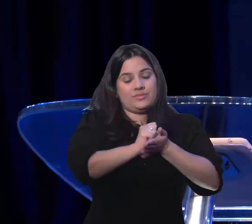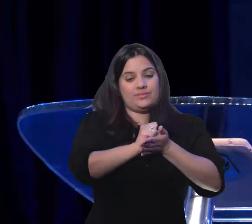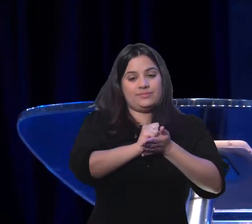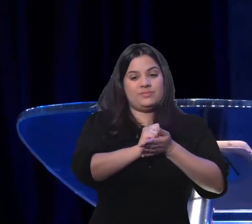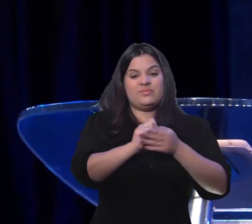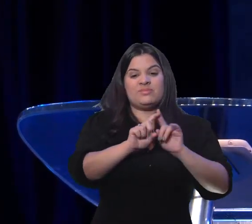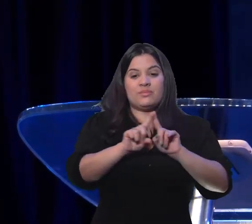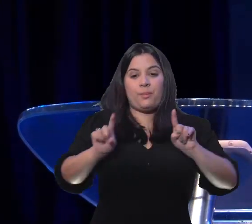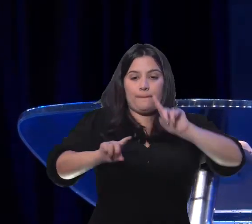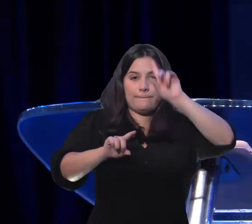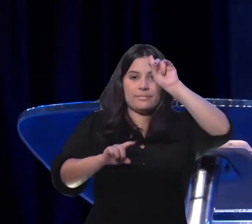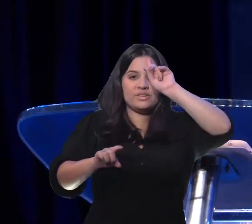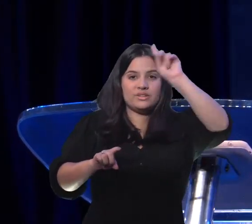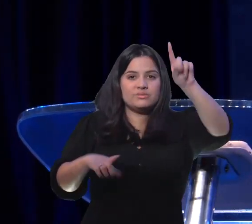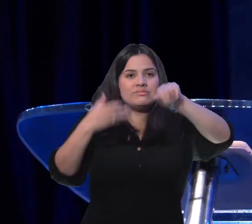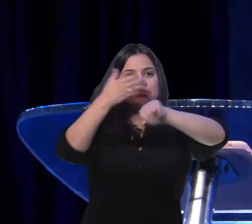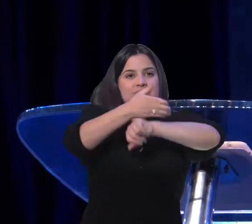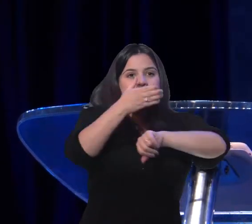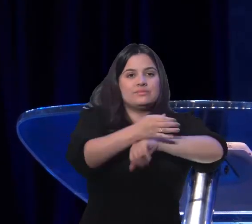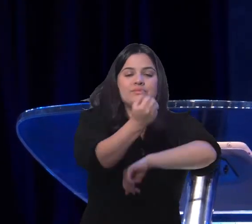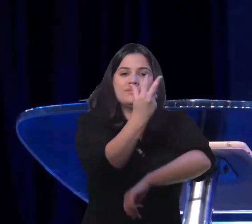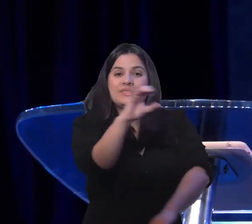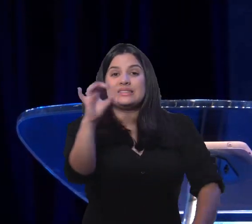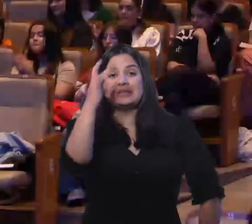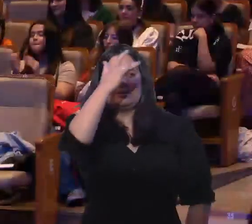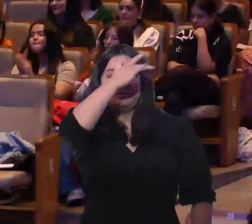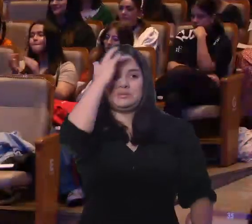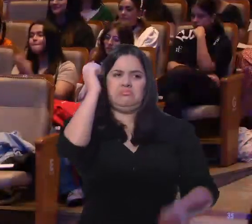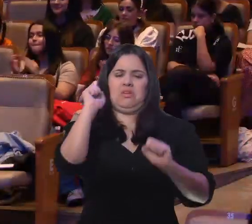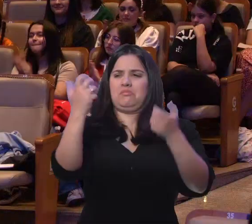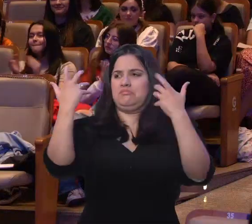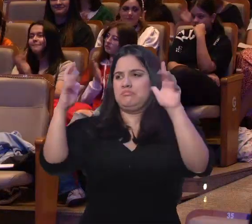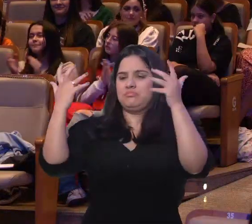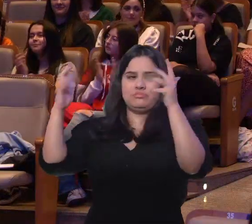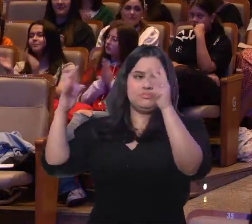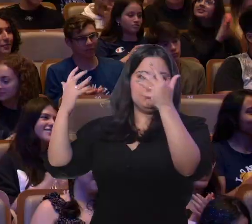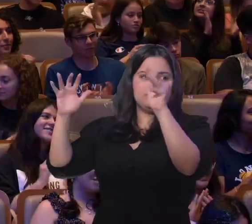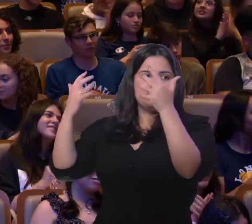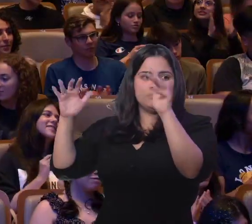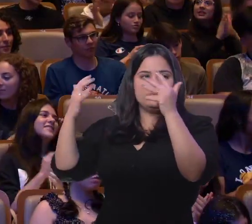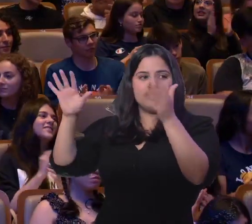vieram 300 pessoas. Você pode dar uma salva de palmas pro Senhor.